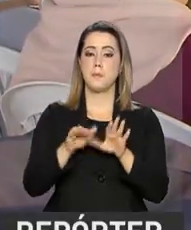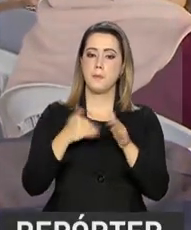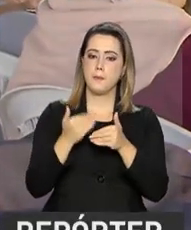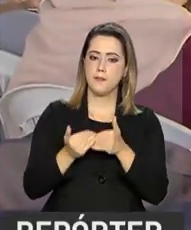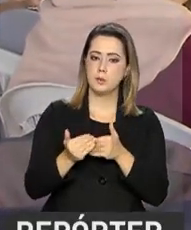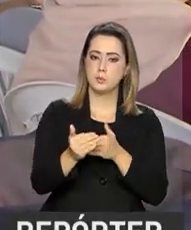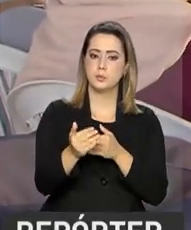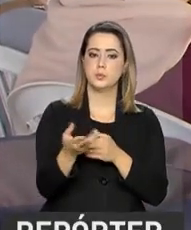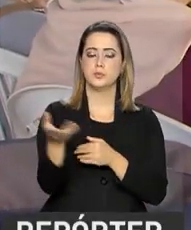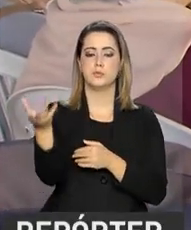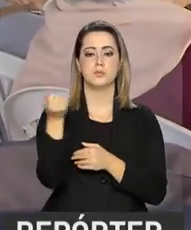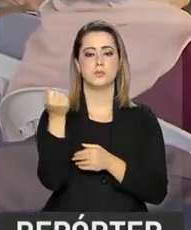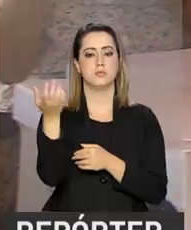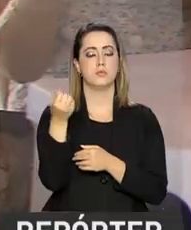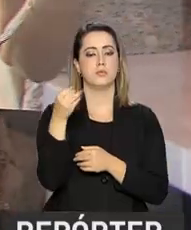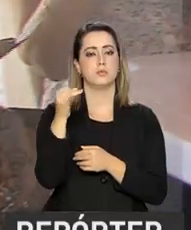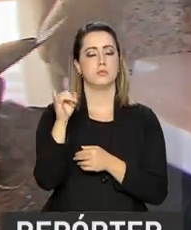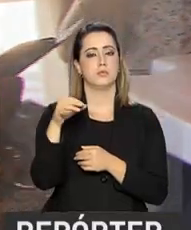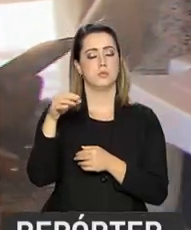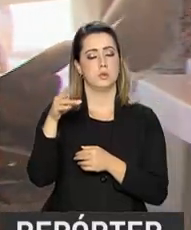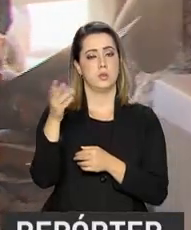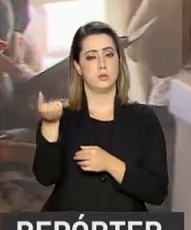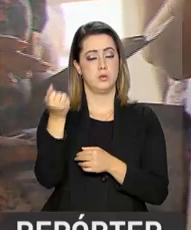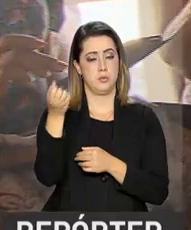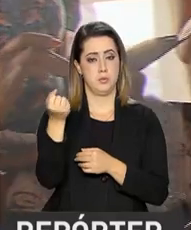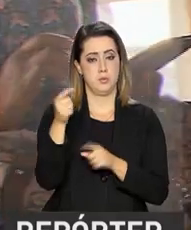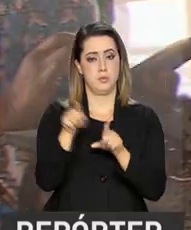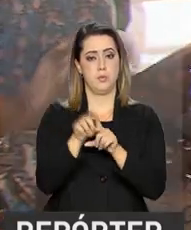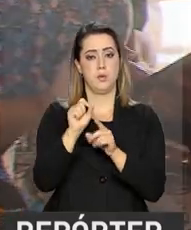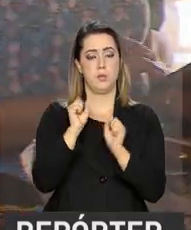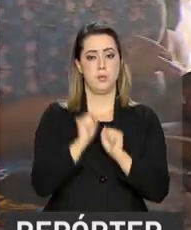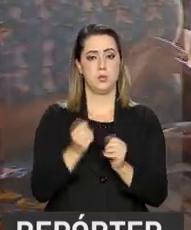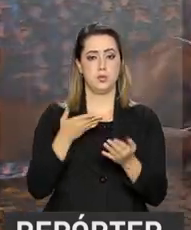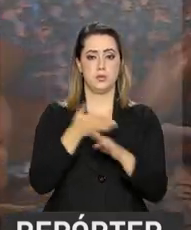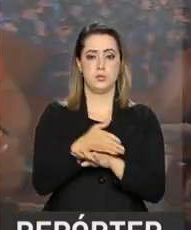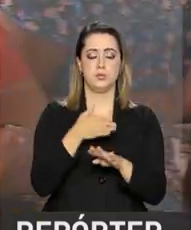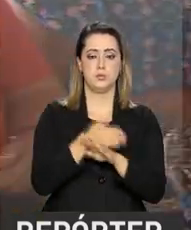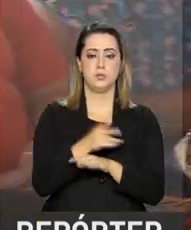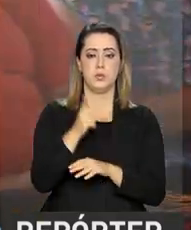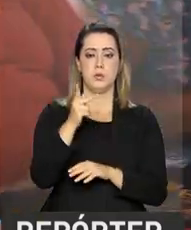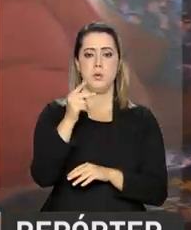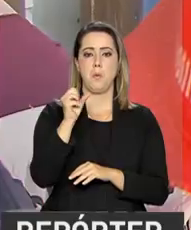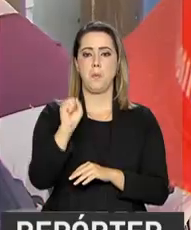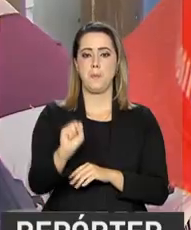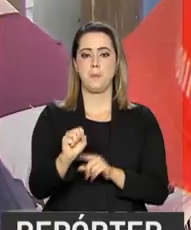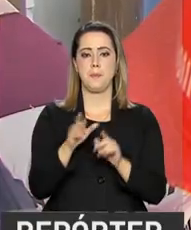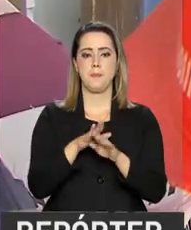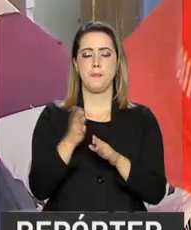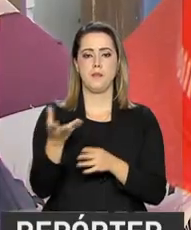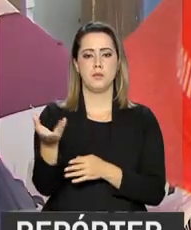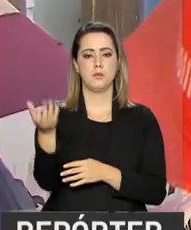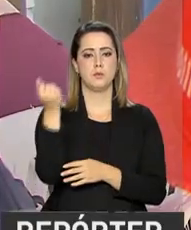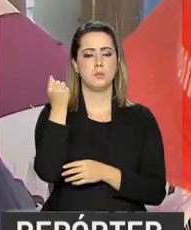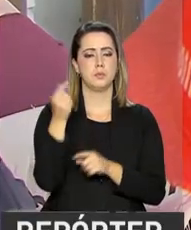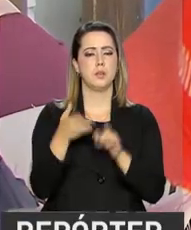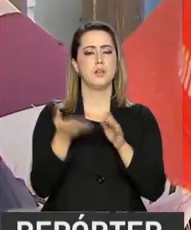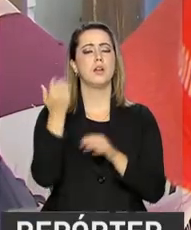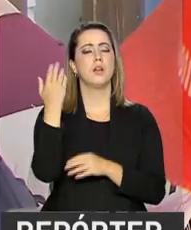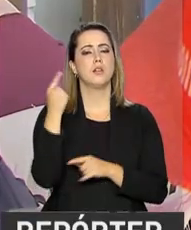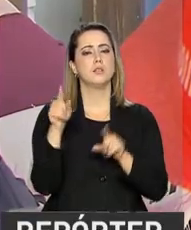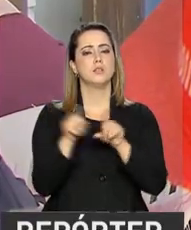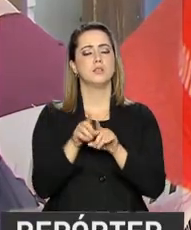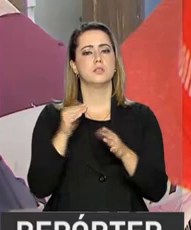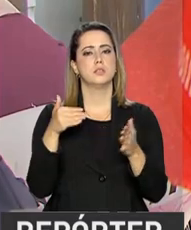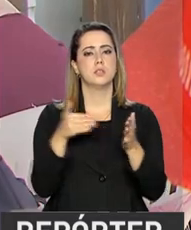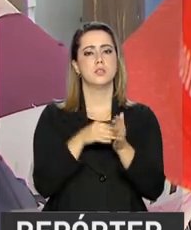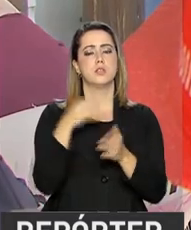passaram a contar com o benefício, elas puderam sacar os recursos das contas do PIS/PASEP, contribuição paga pelo empregador